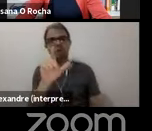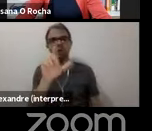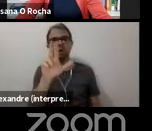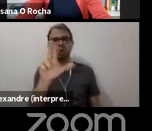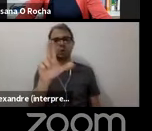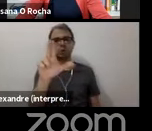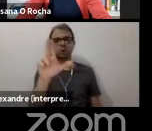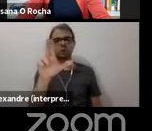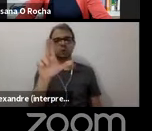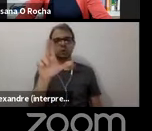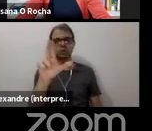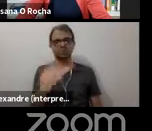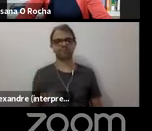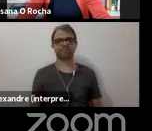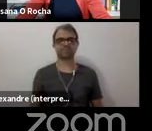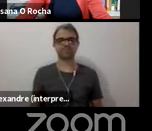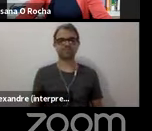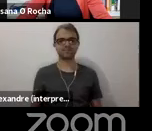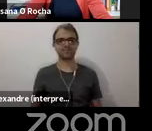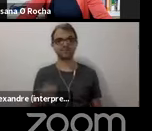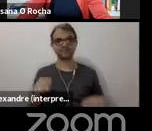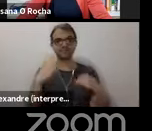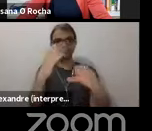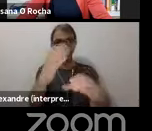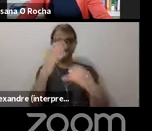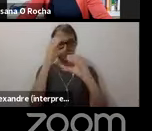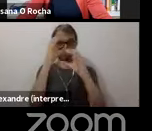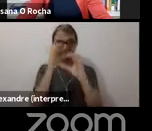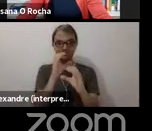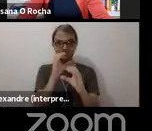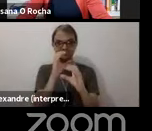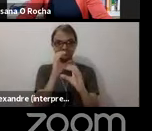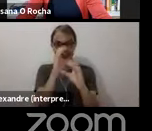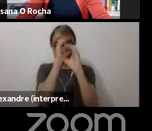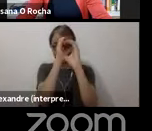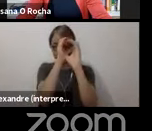luneta. Peguei mais, já peguei aqui uma